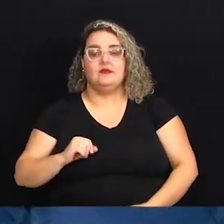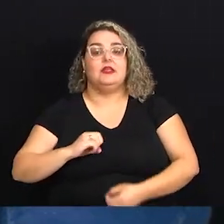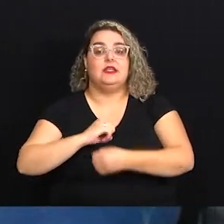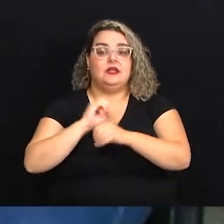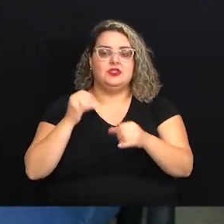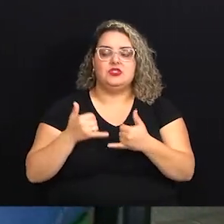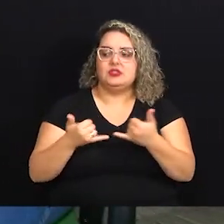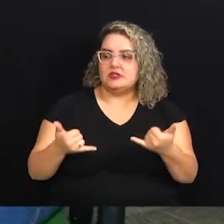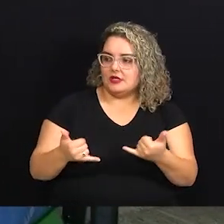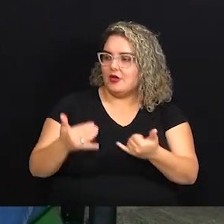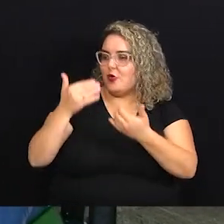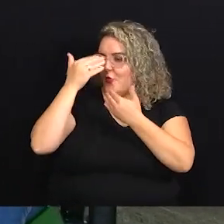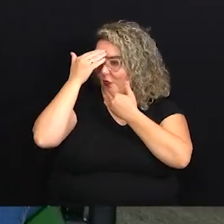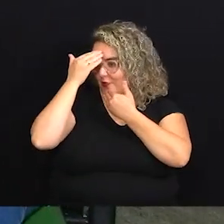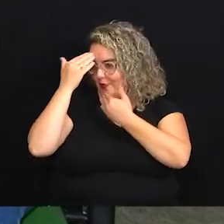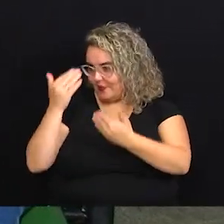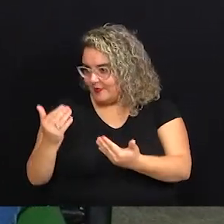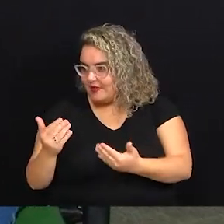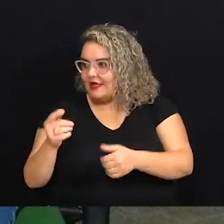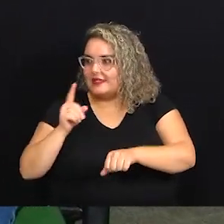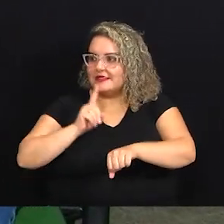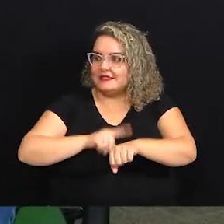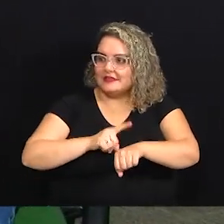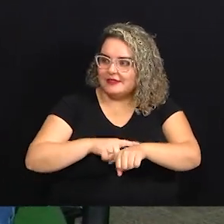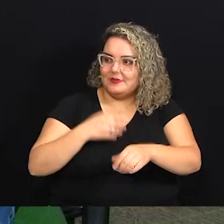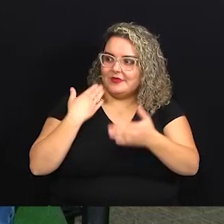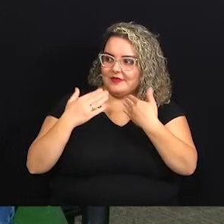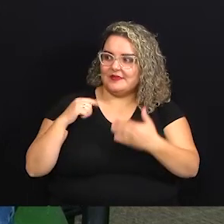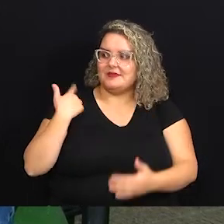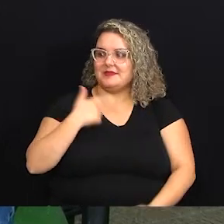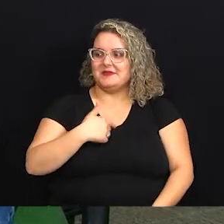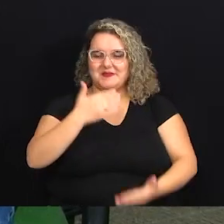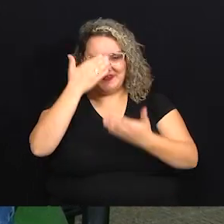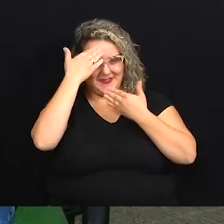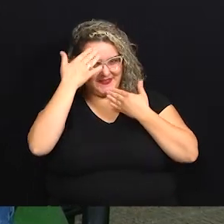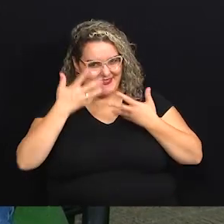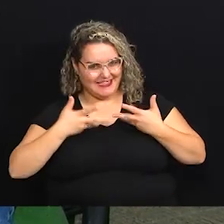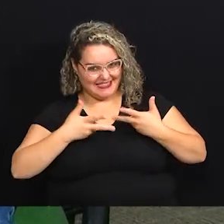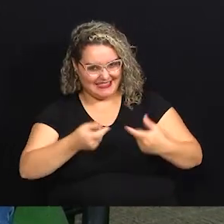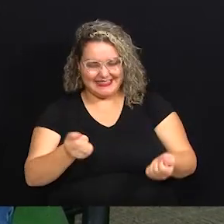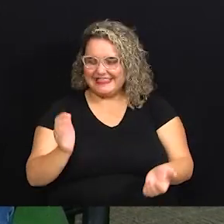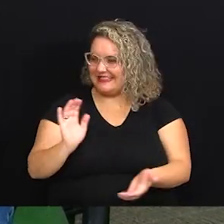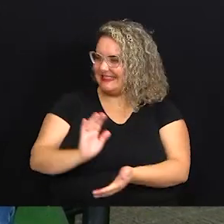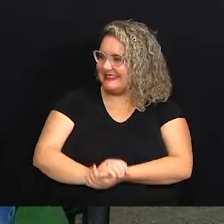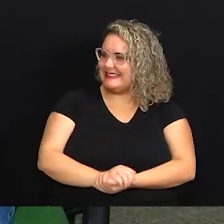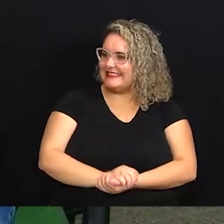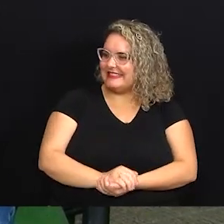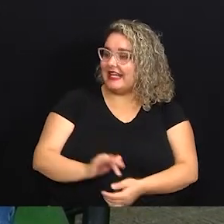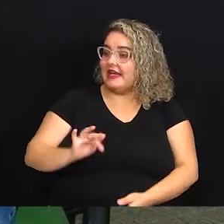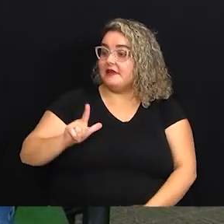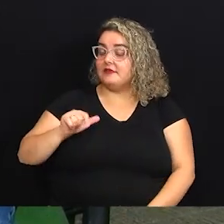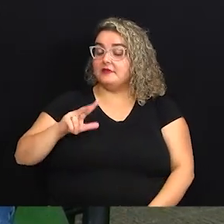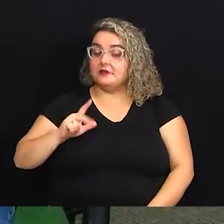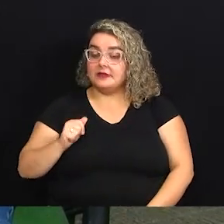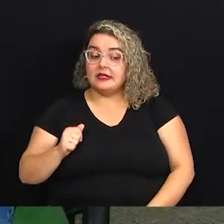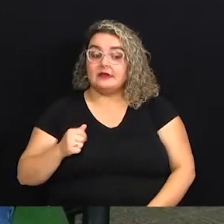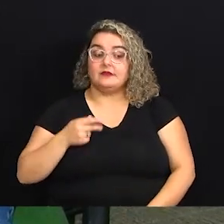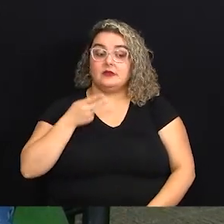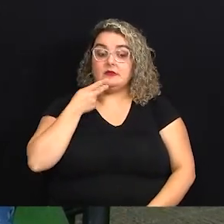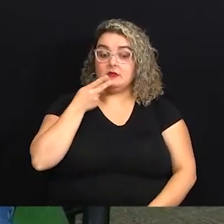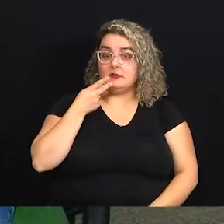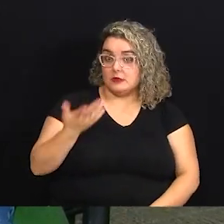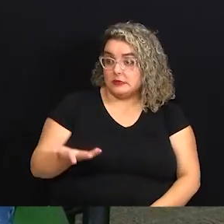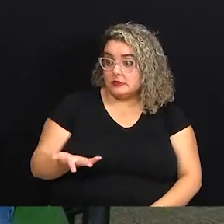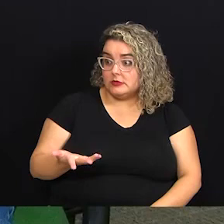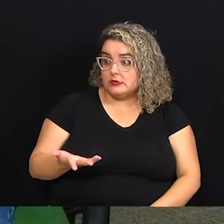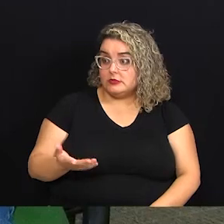engenheira eletricista. Flávia, obrigada por tirar esse tempo para conversar com a gente, tá bom? Obrigada pelo convite. Flávia, como eu estava